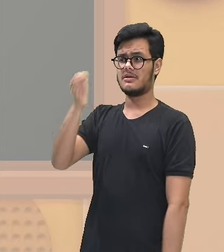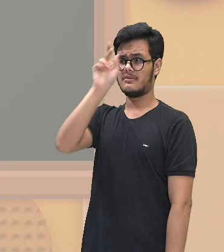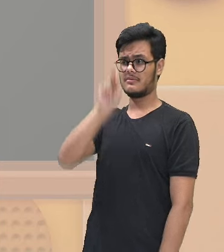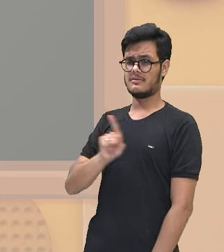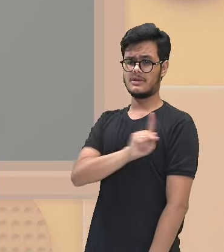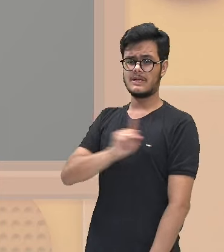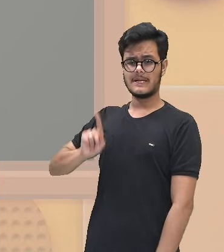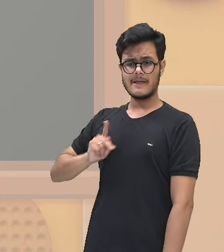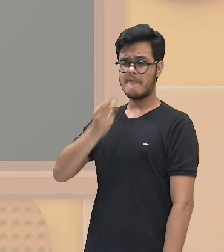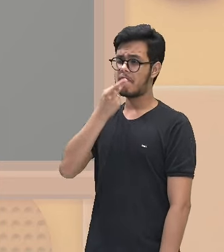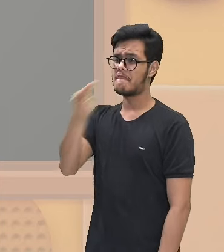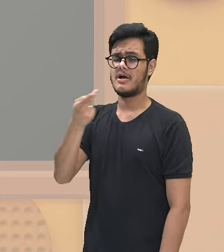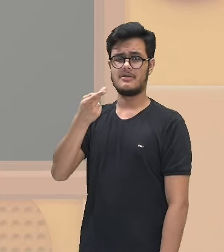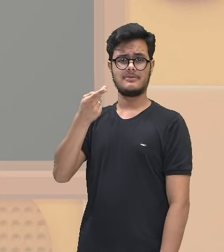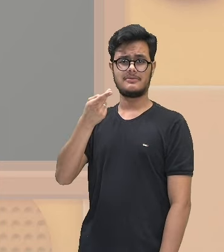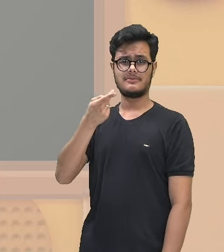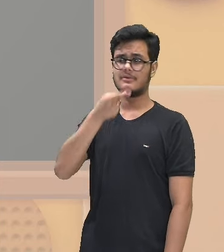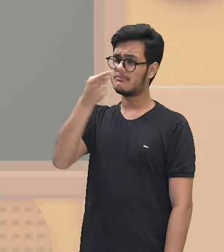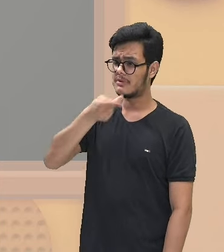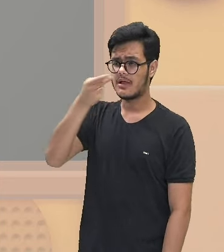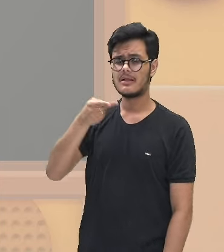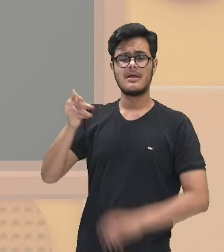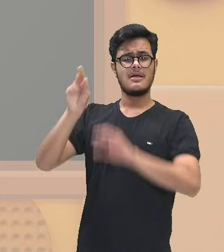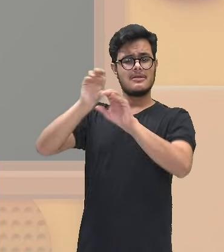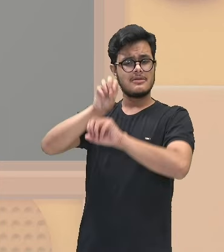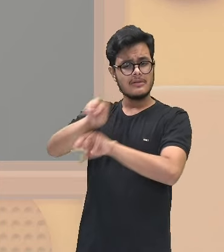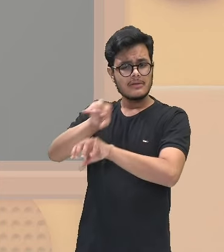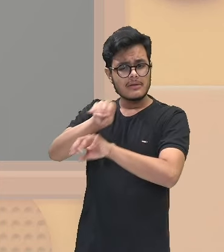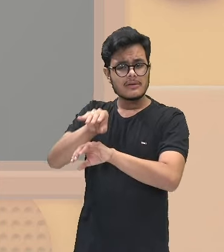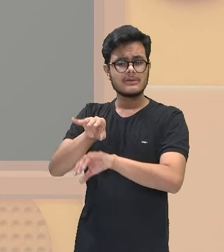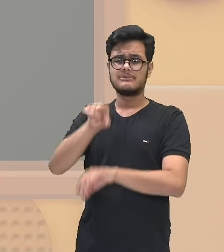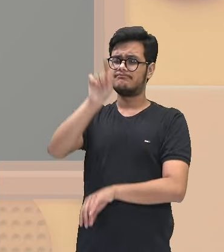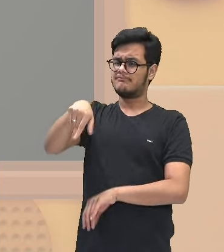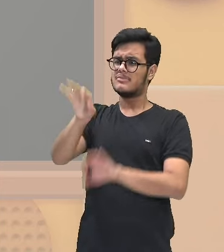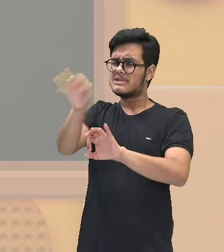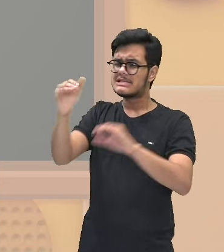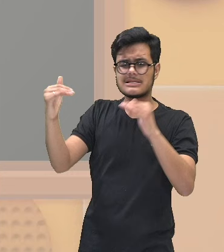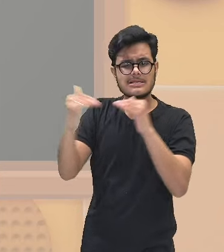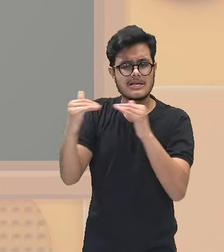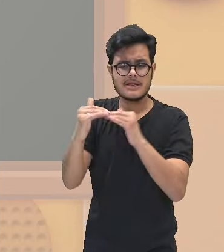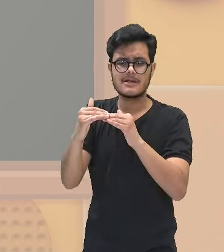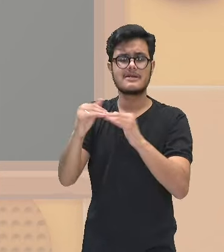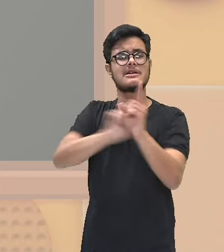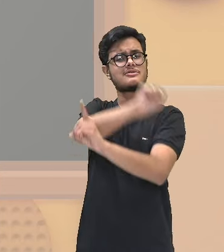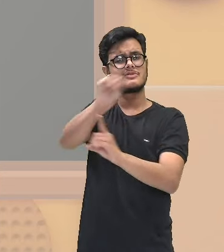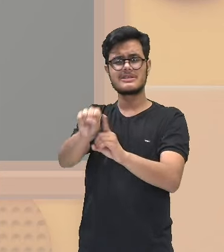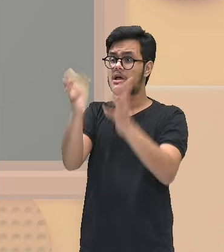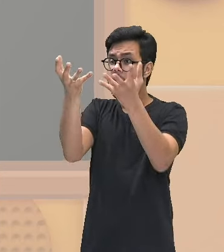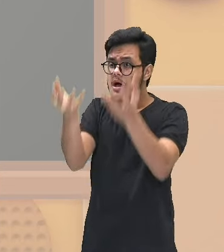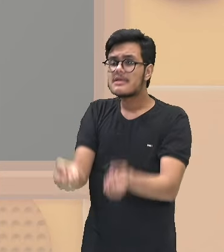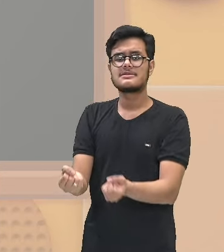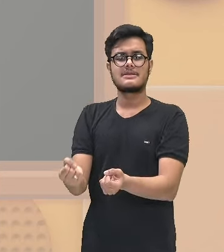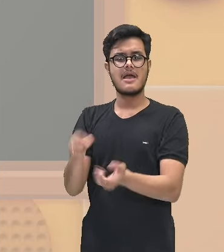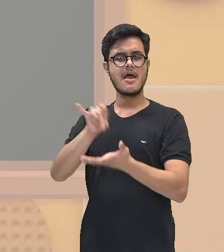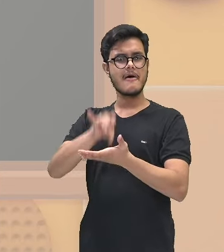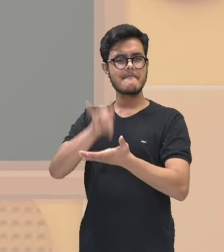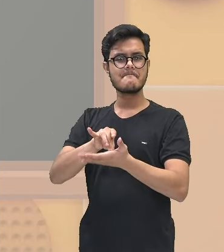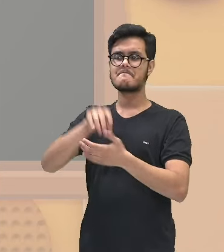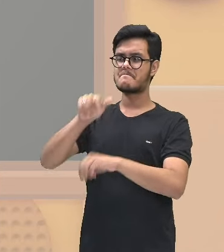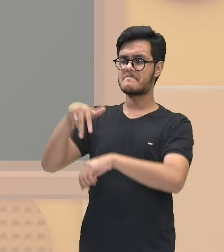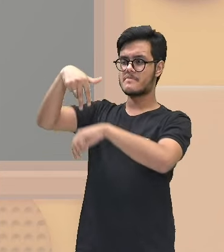ali ensinando. Então, o que os padres, né, o que a igreja está relatando e ditando o modo de